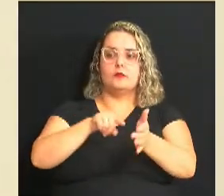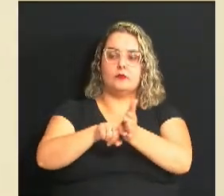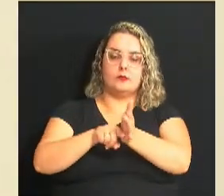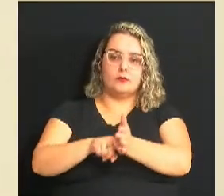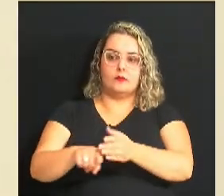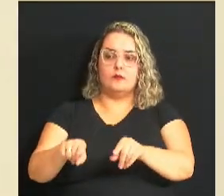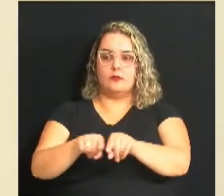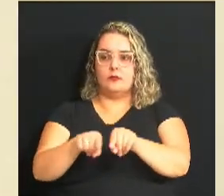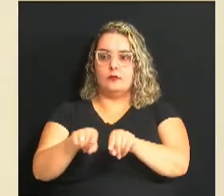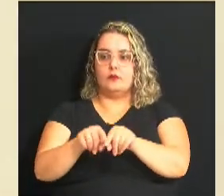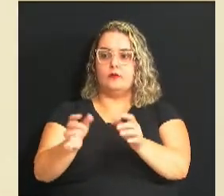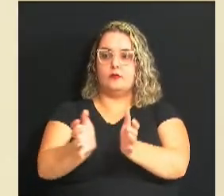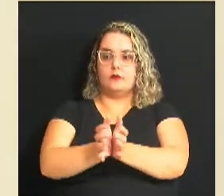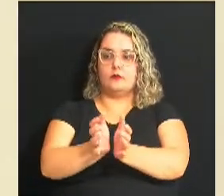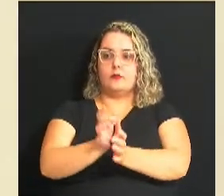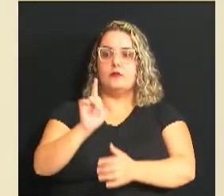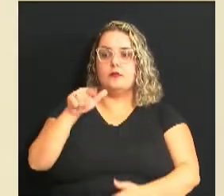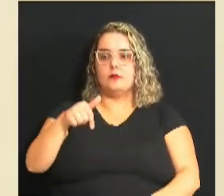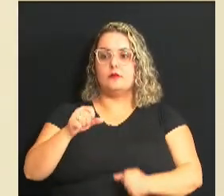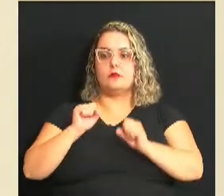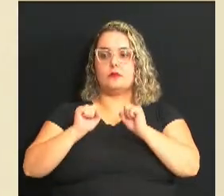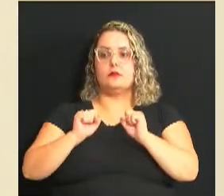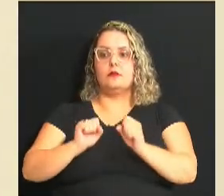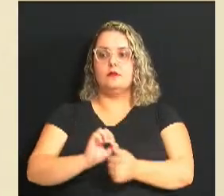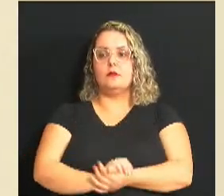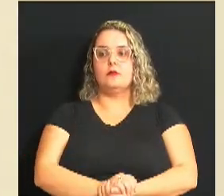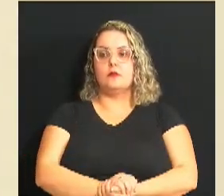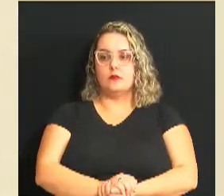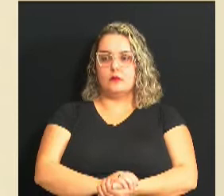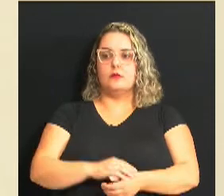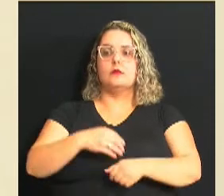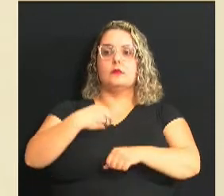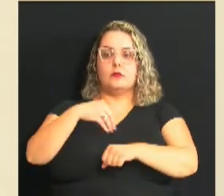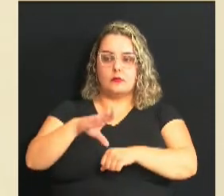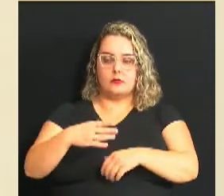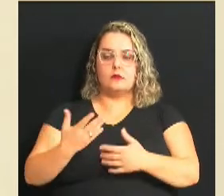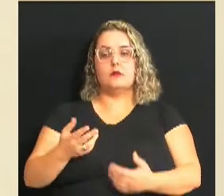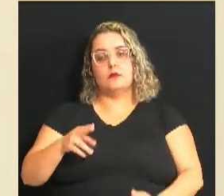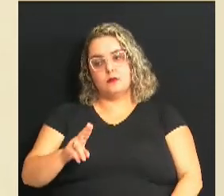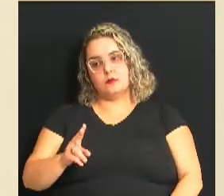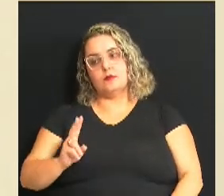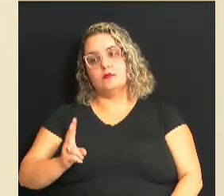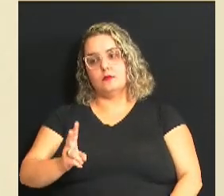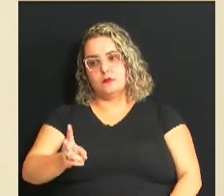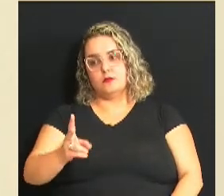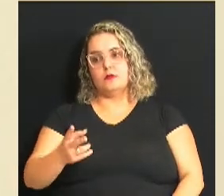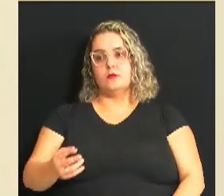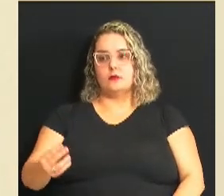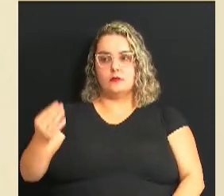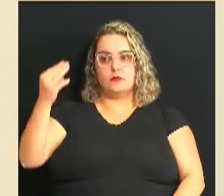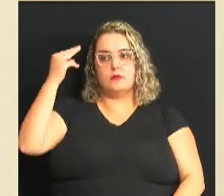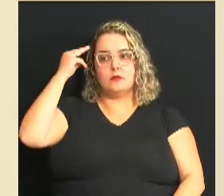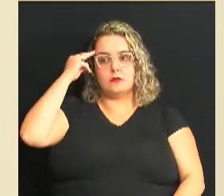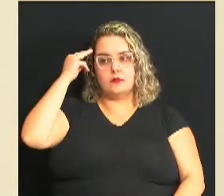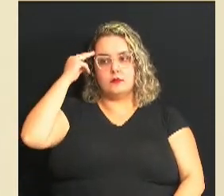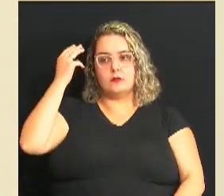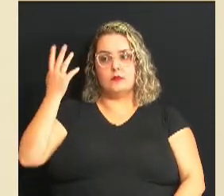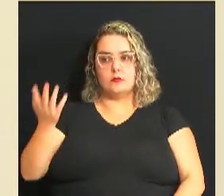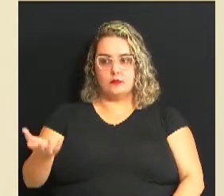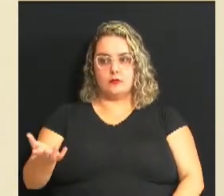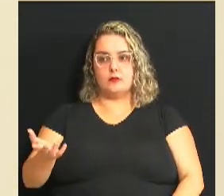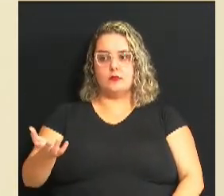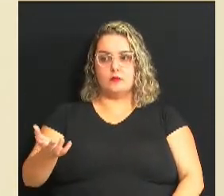que a comissão depois possa encaminhar ou manter na memória das